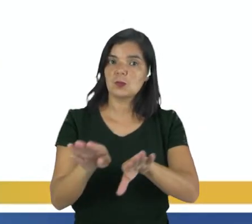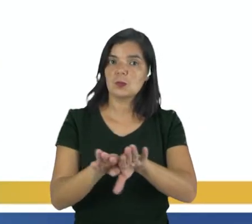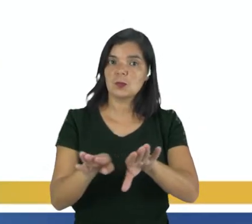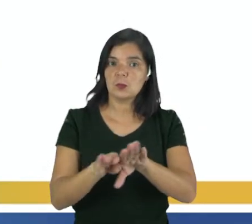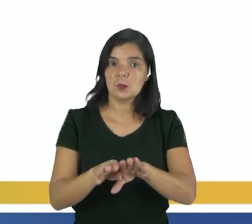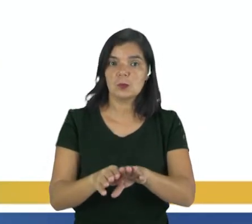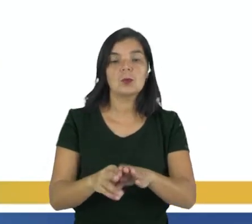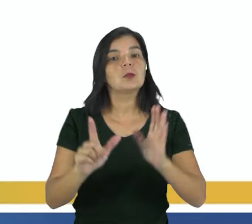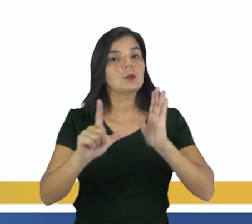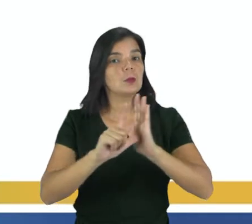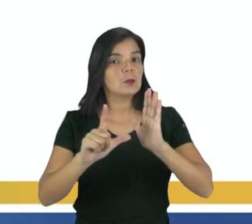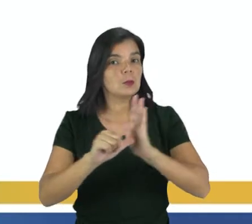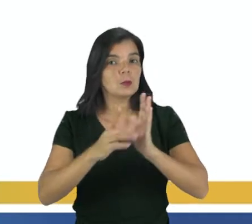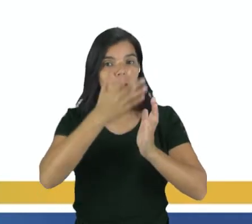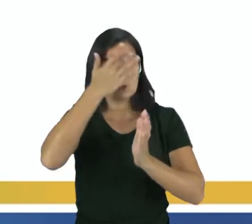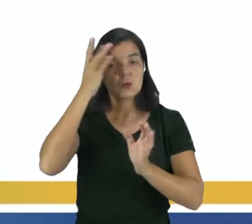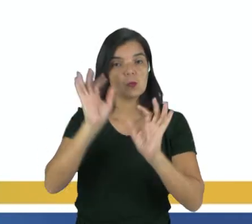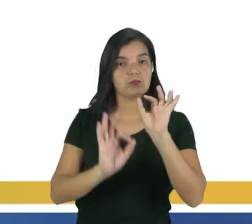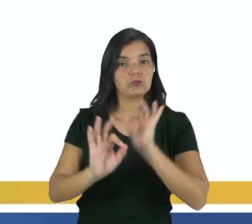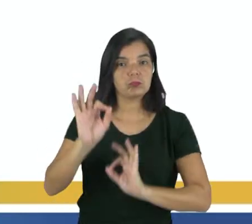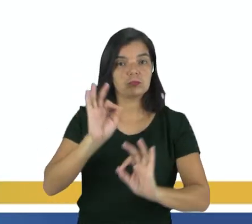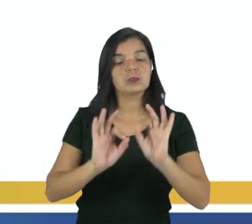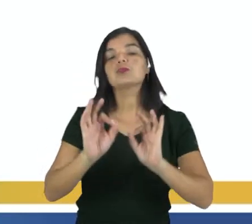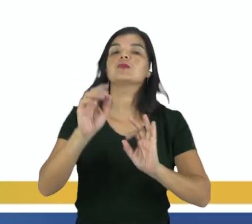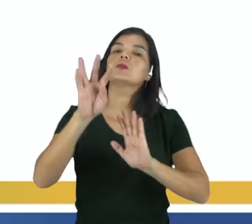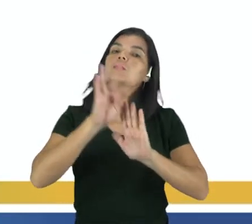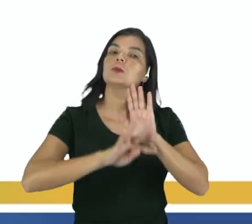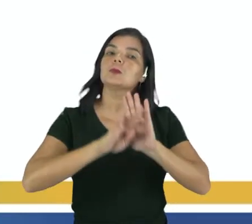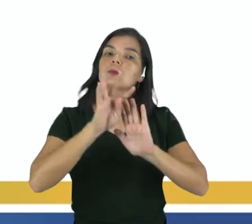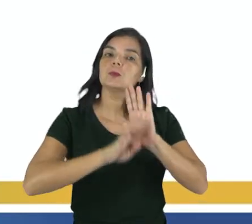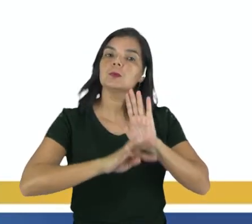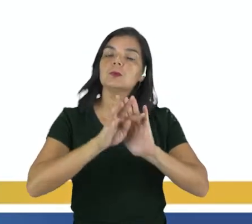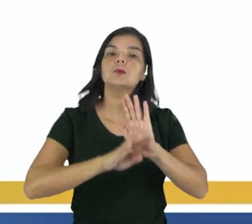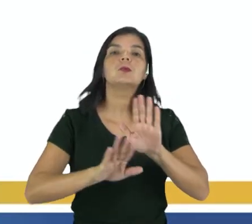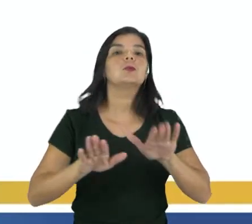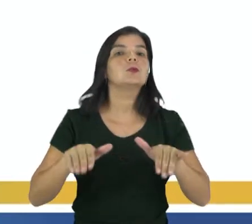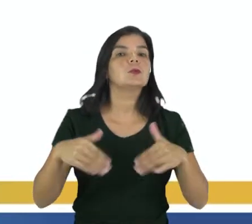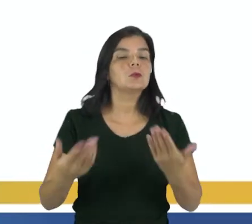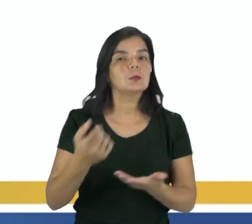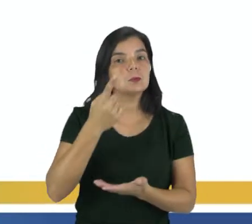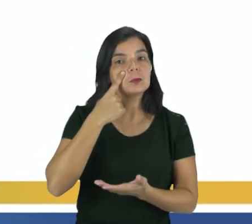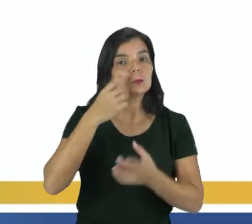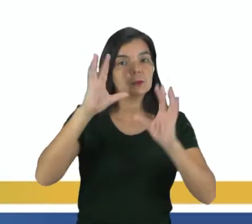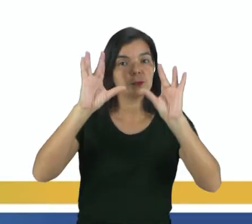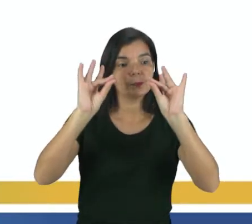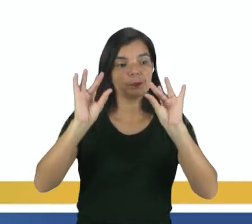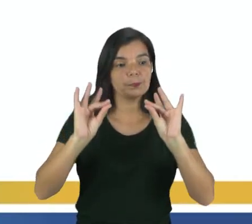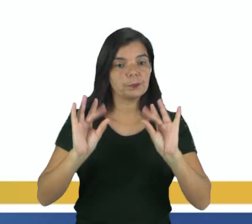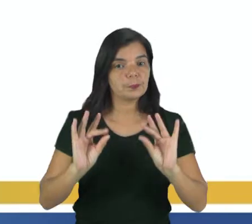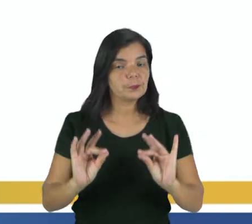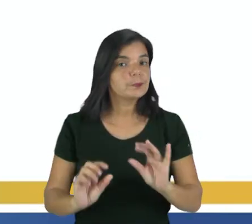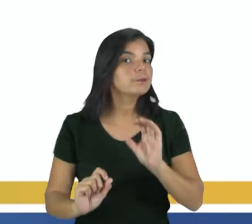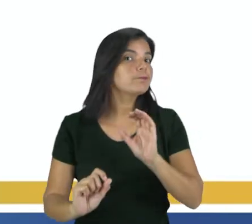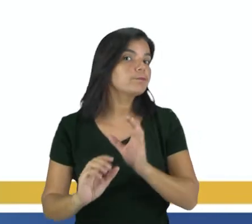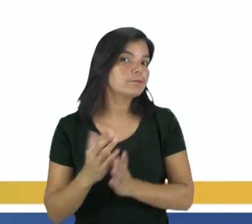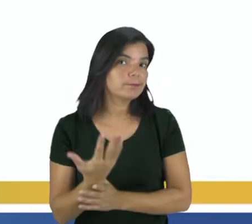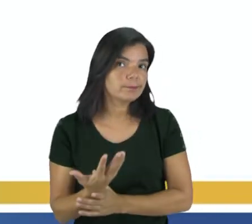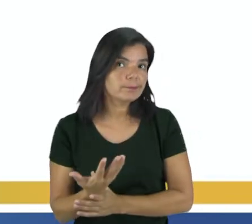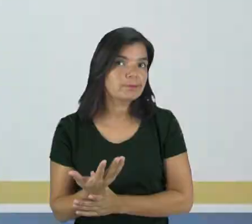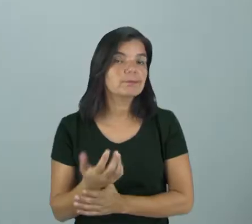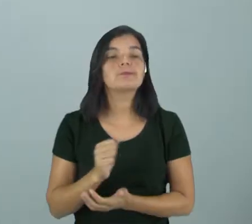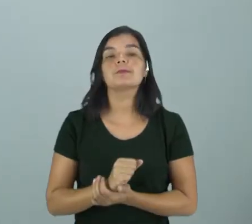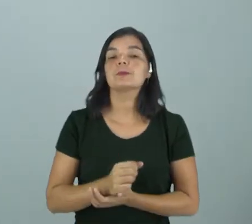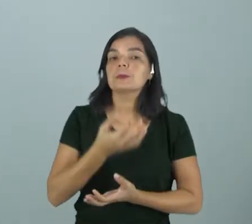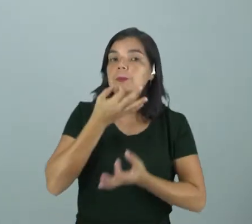Elegante. Vamos lá, agora é o corpo do texto. O corpo do texto vai vir a descrição do que aconteceu,